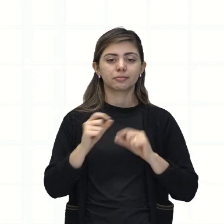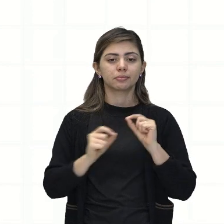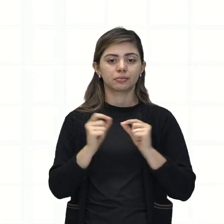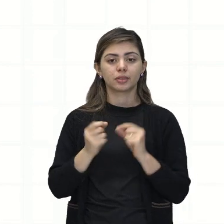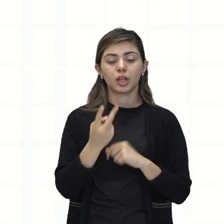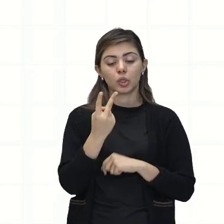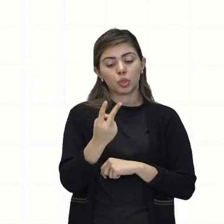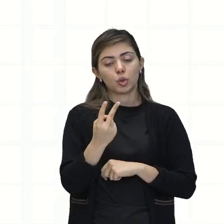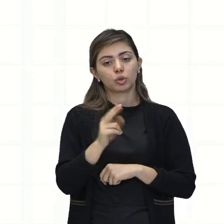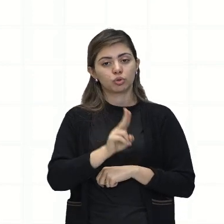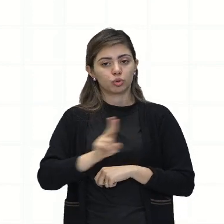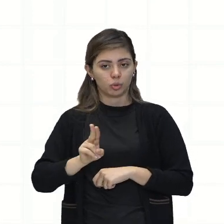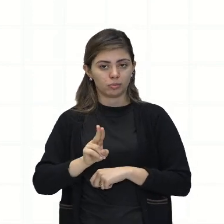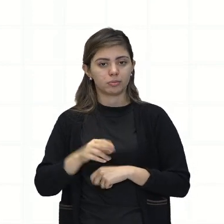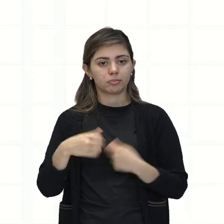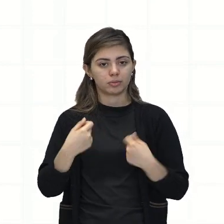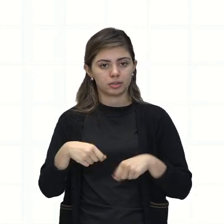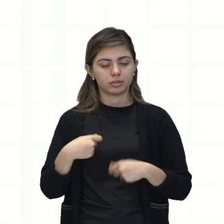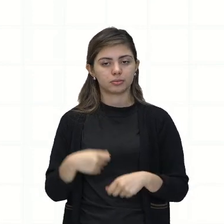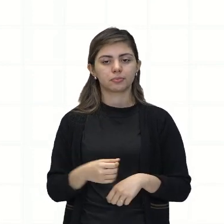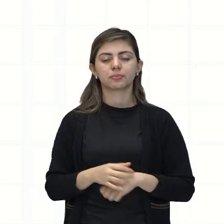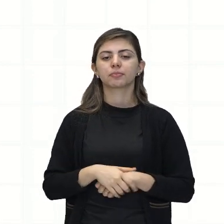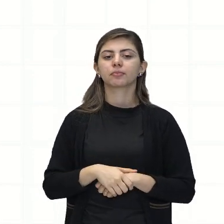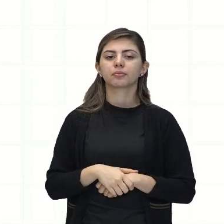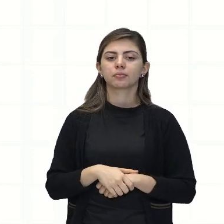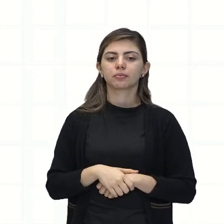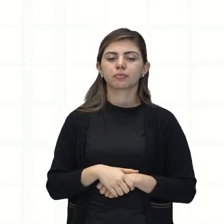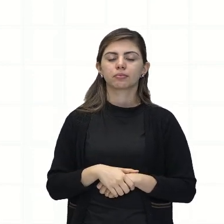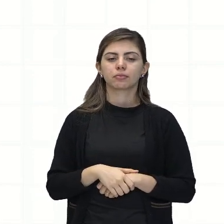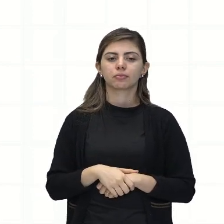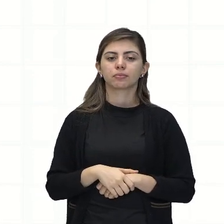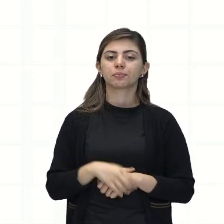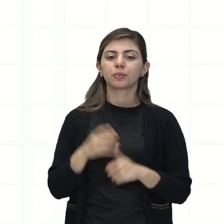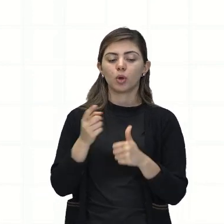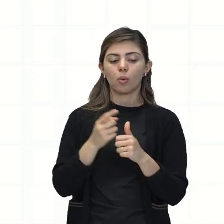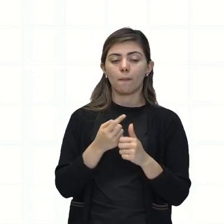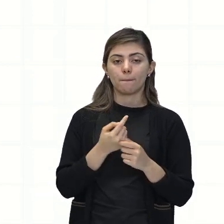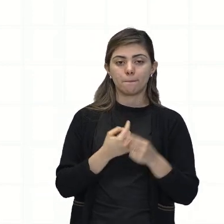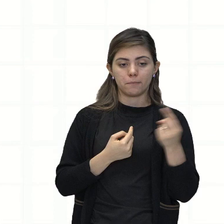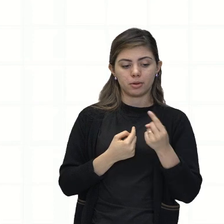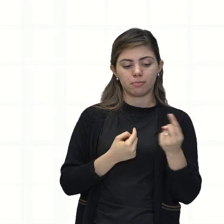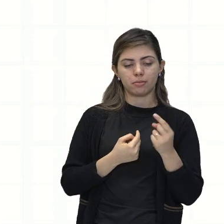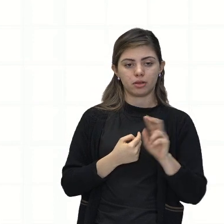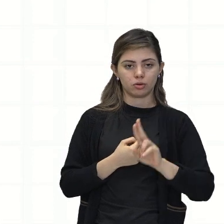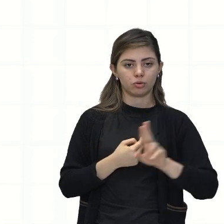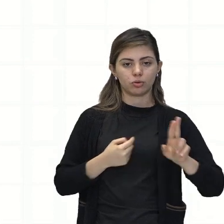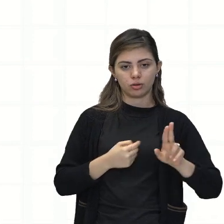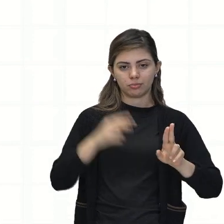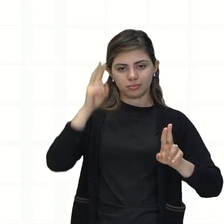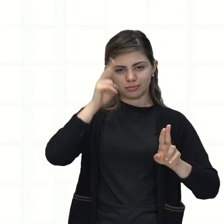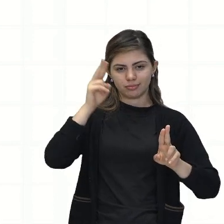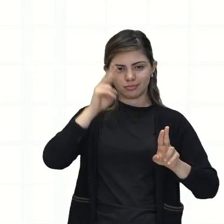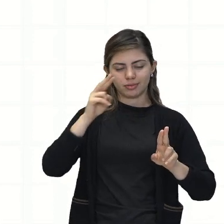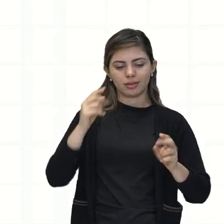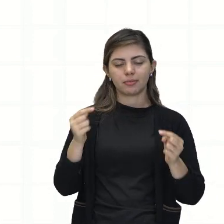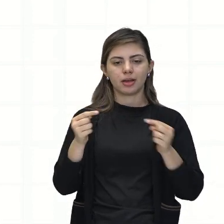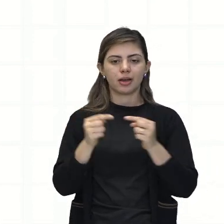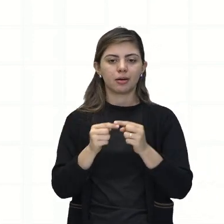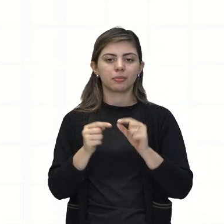falei e mostrei há pouco, né? São dois nomes, né? O primeiro nome, como eu mostrei, refere-se